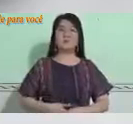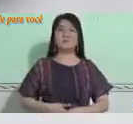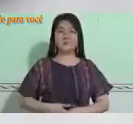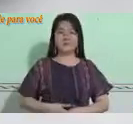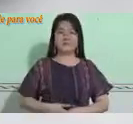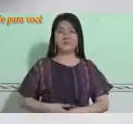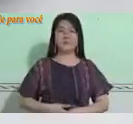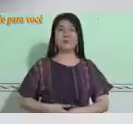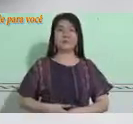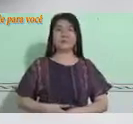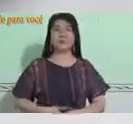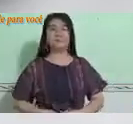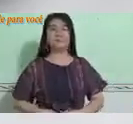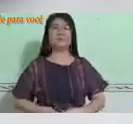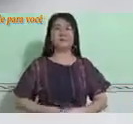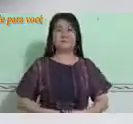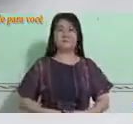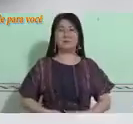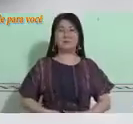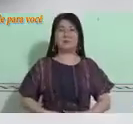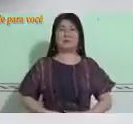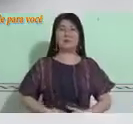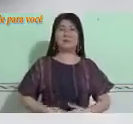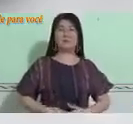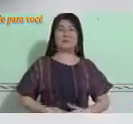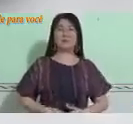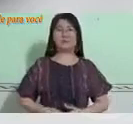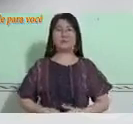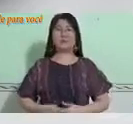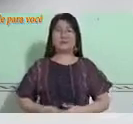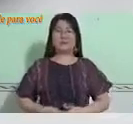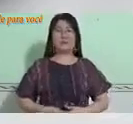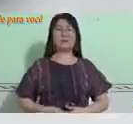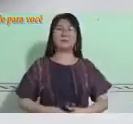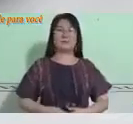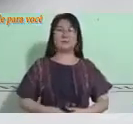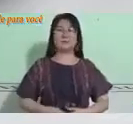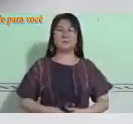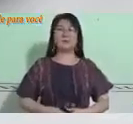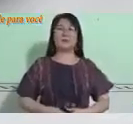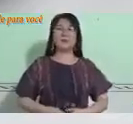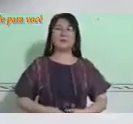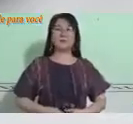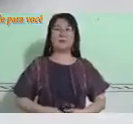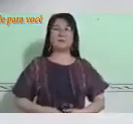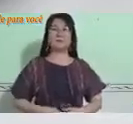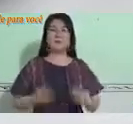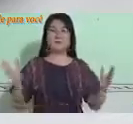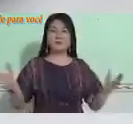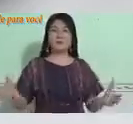noite, sensação de pressão no peito, chiado ou ruído característico ao respirar.